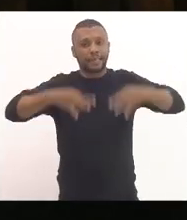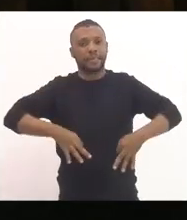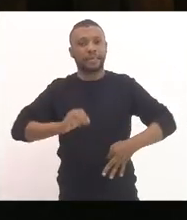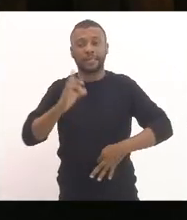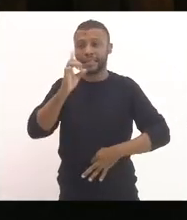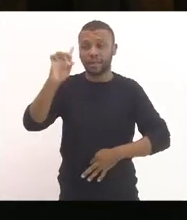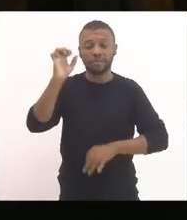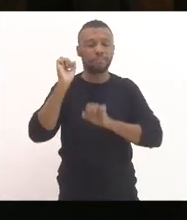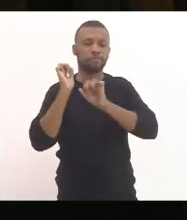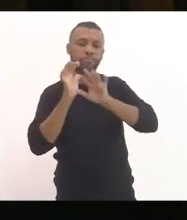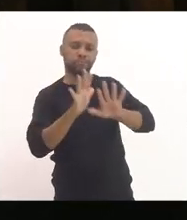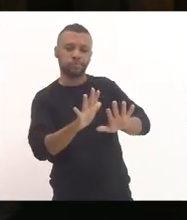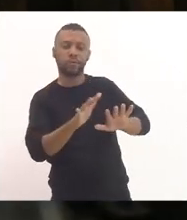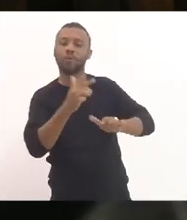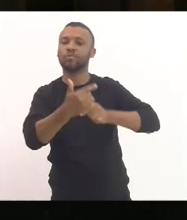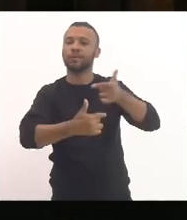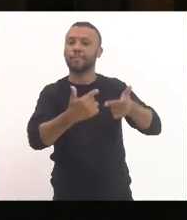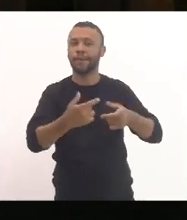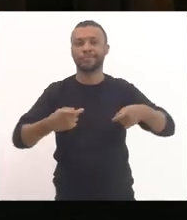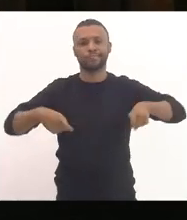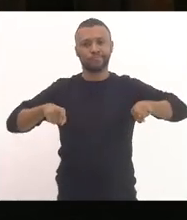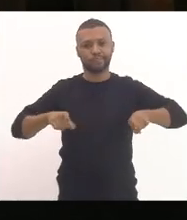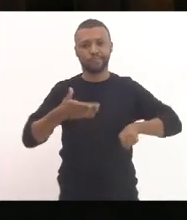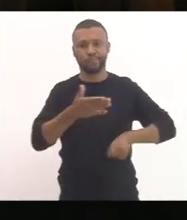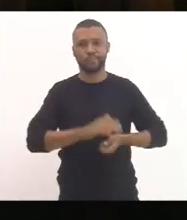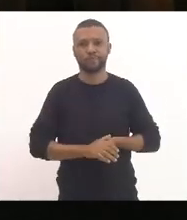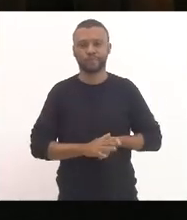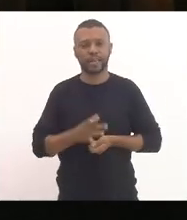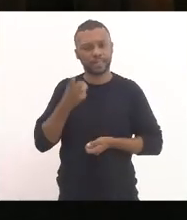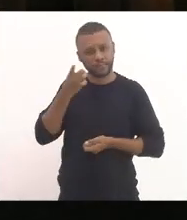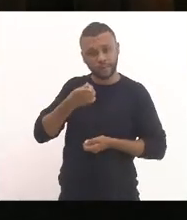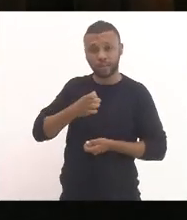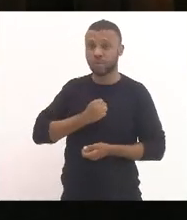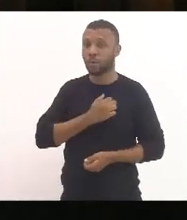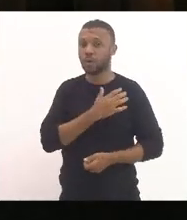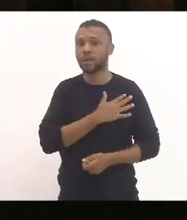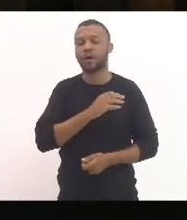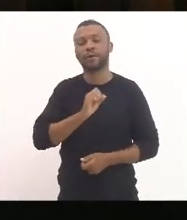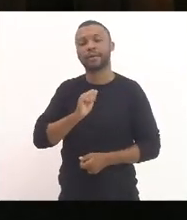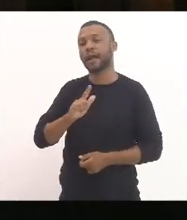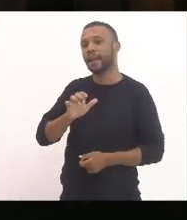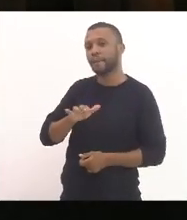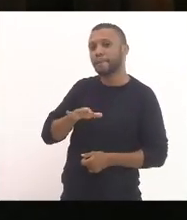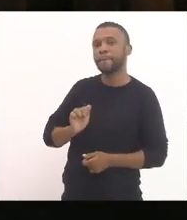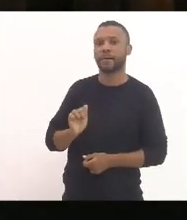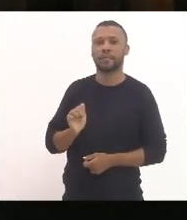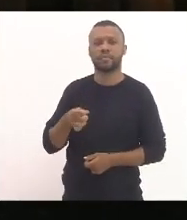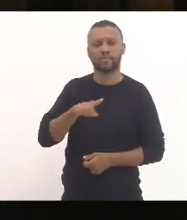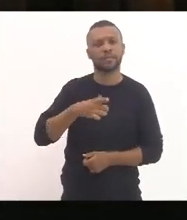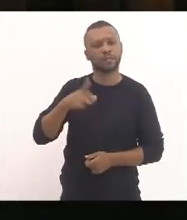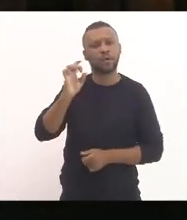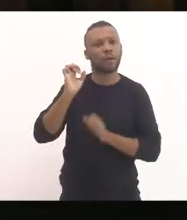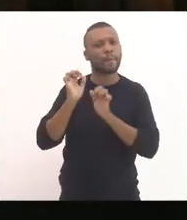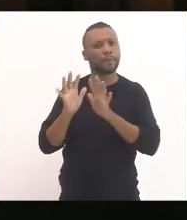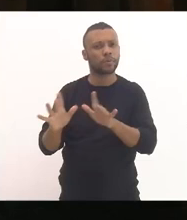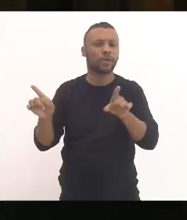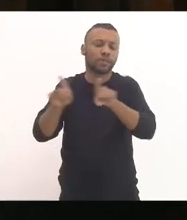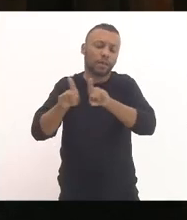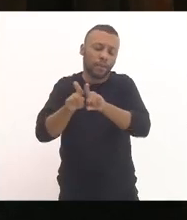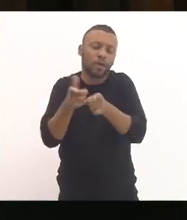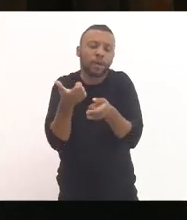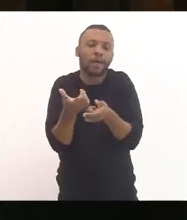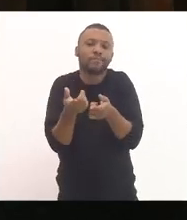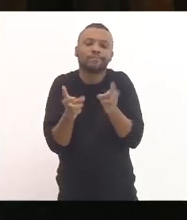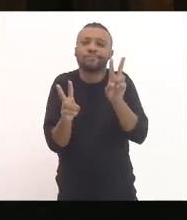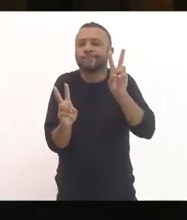continuar abençoando a sua legislatura o nosso Deputado Salerno também Coronel falando que Deus também possa abençoar eu posso deixar